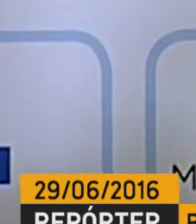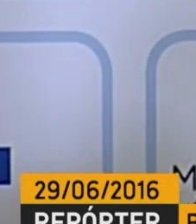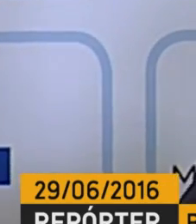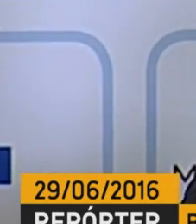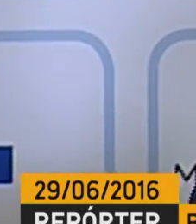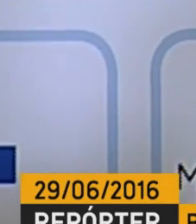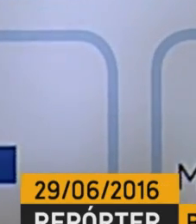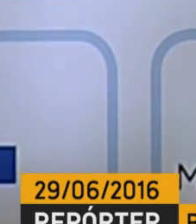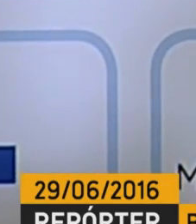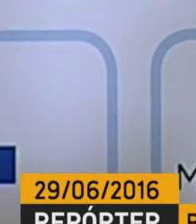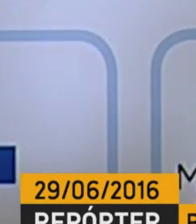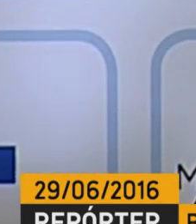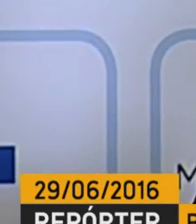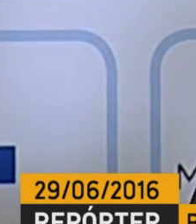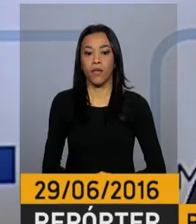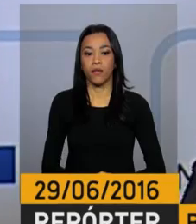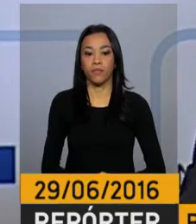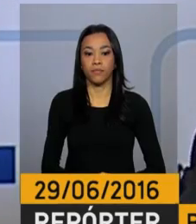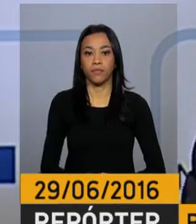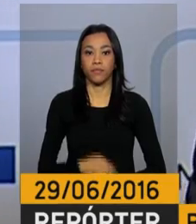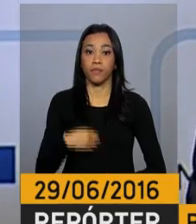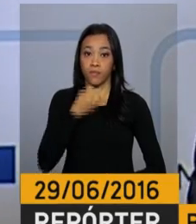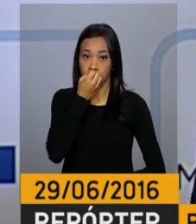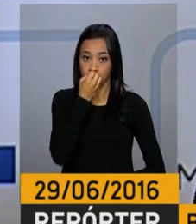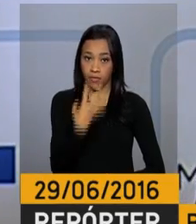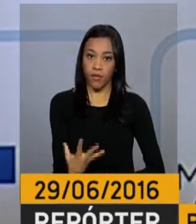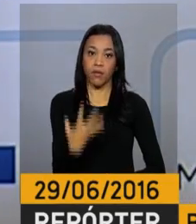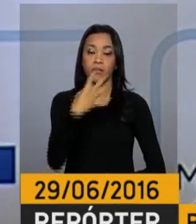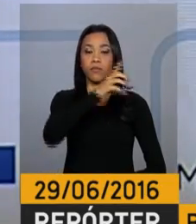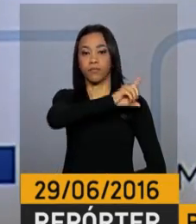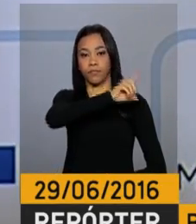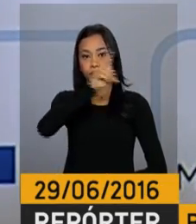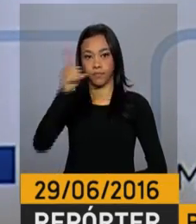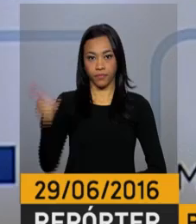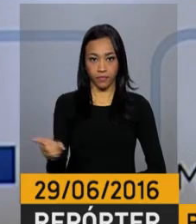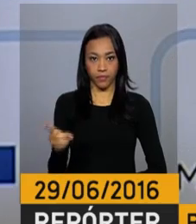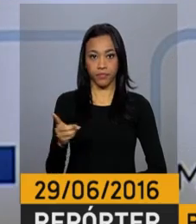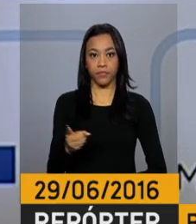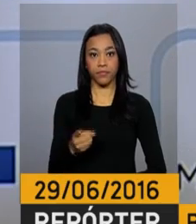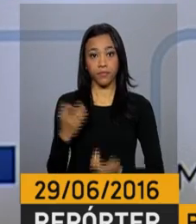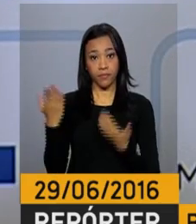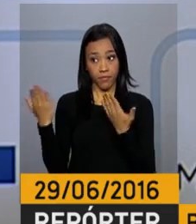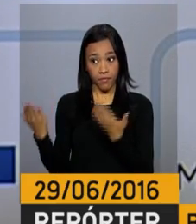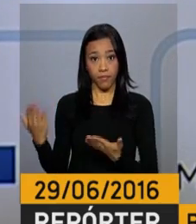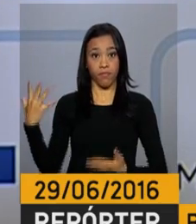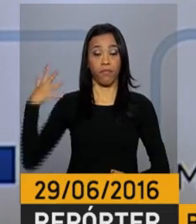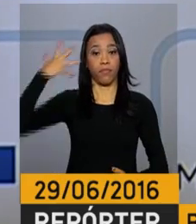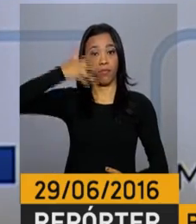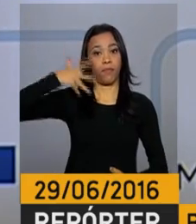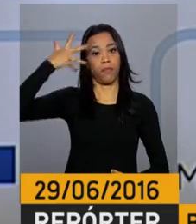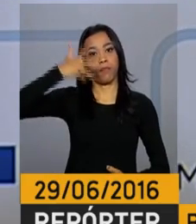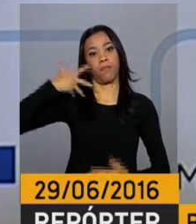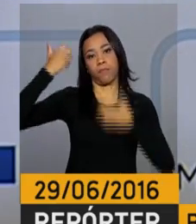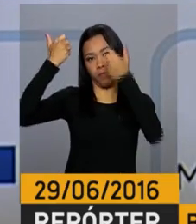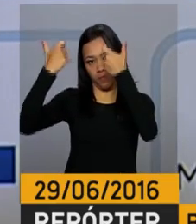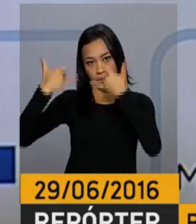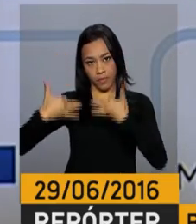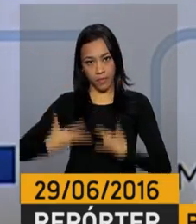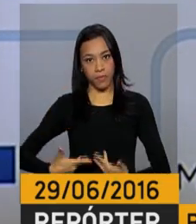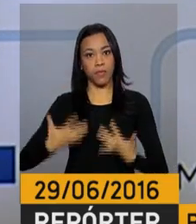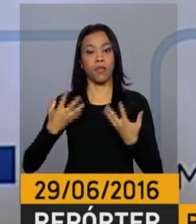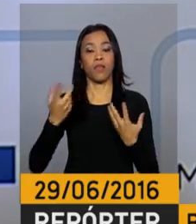acompanhar Bom dia fazer umaa dessa parceria que temos com a Associação Brasileira da indústria de